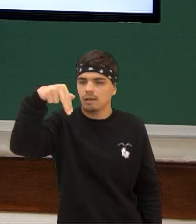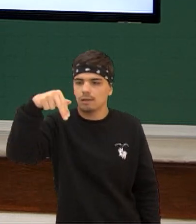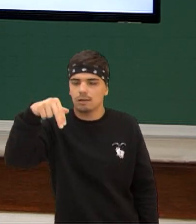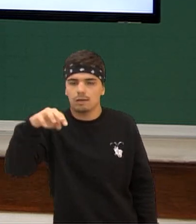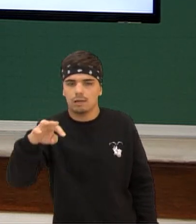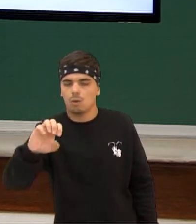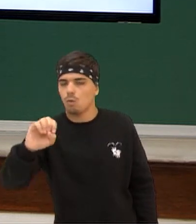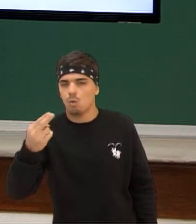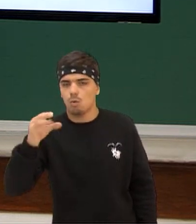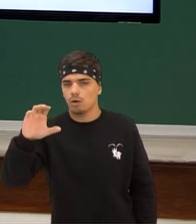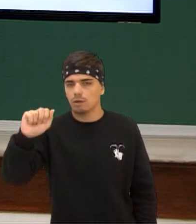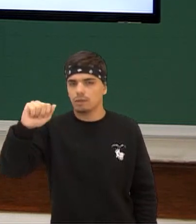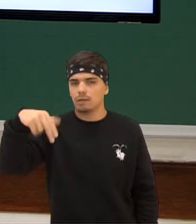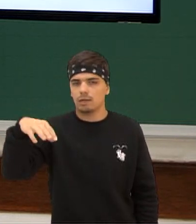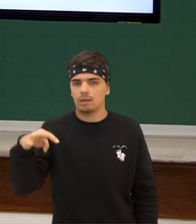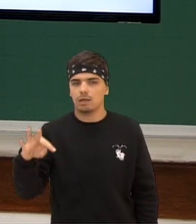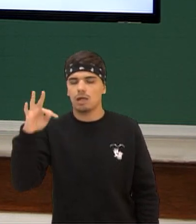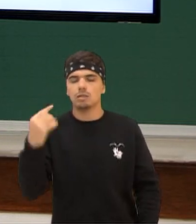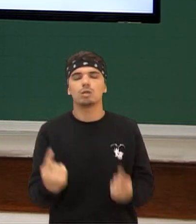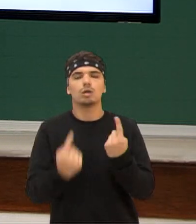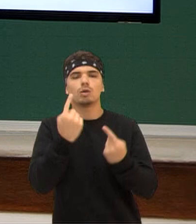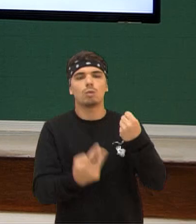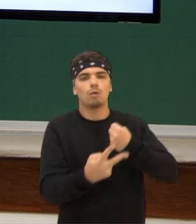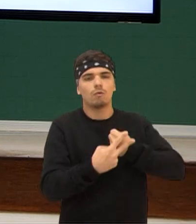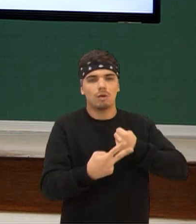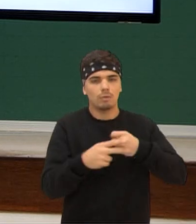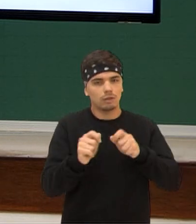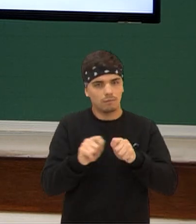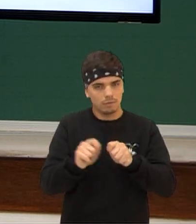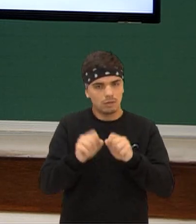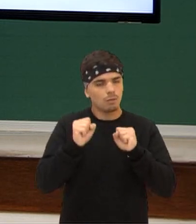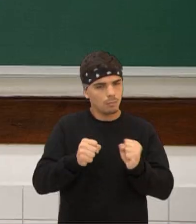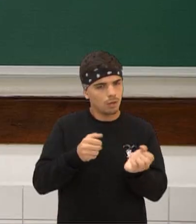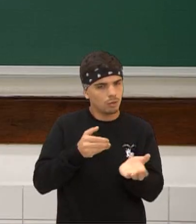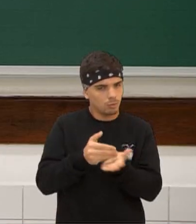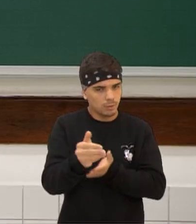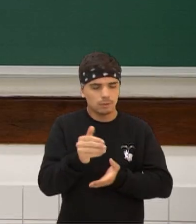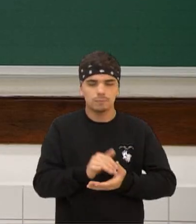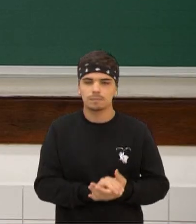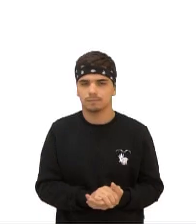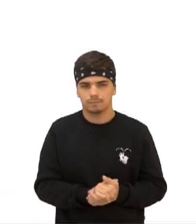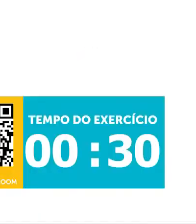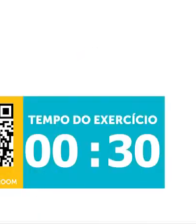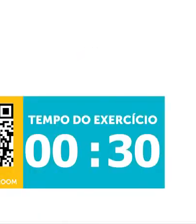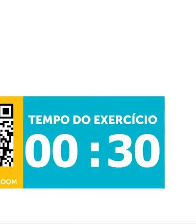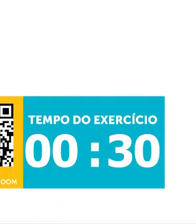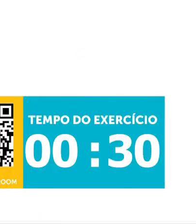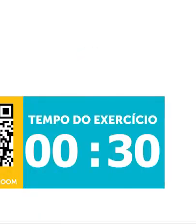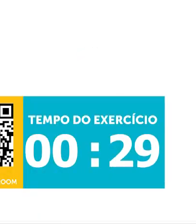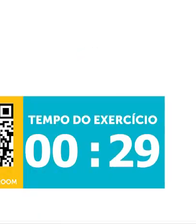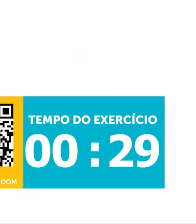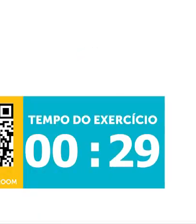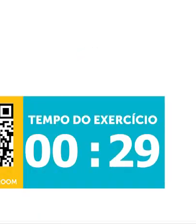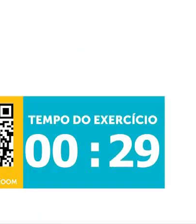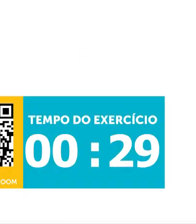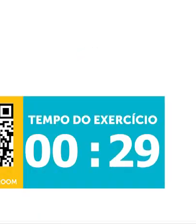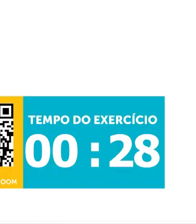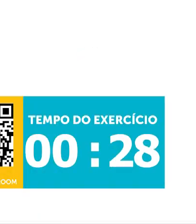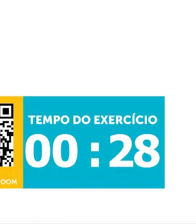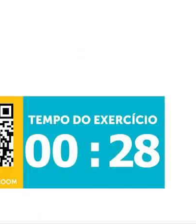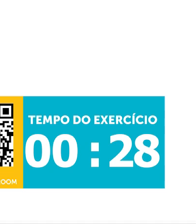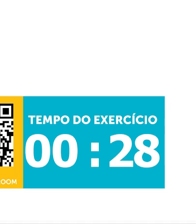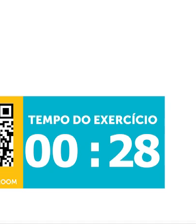que é ou quer e o que que ela qual é o verbo que ela tá fazendo aqui vamos lá então Let's Go On e